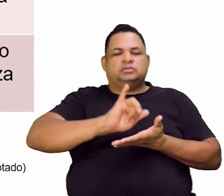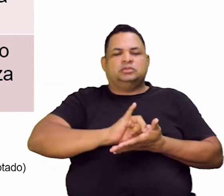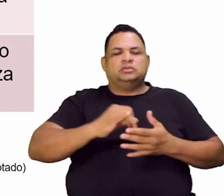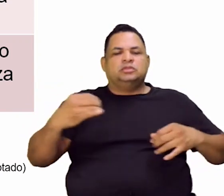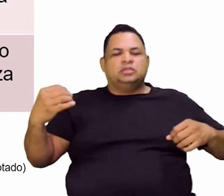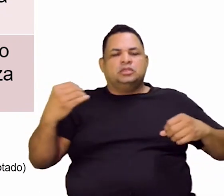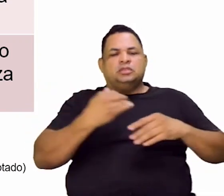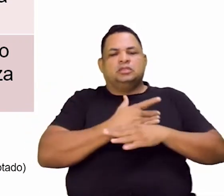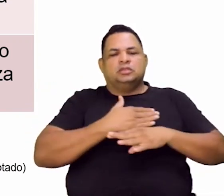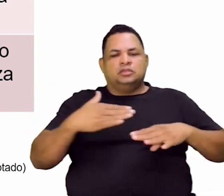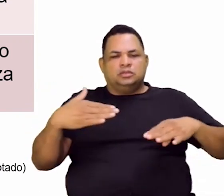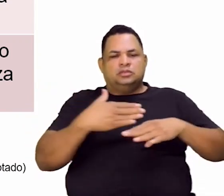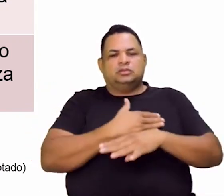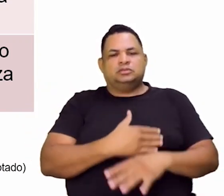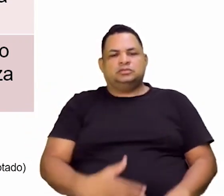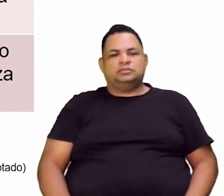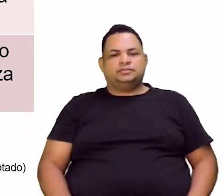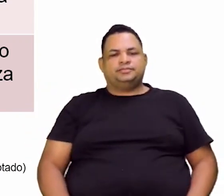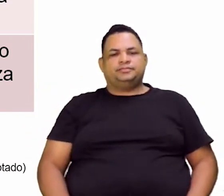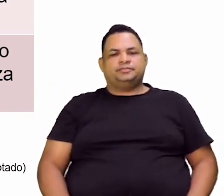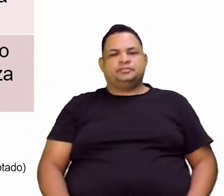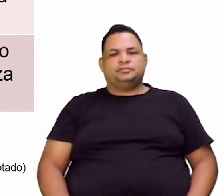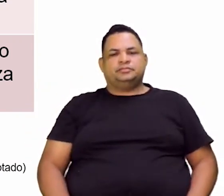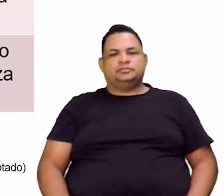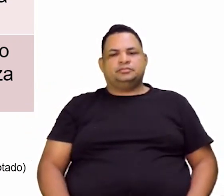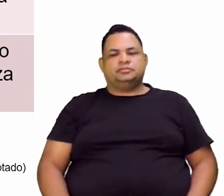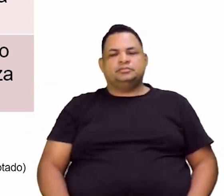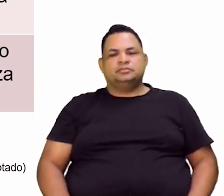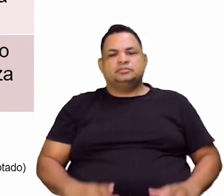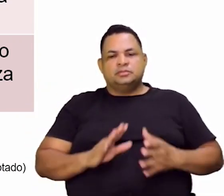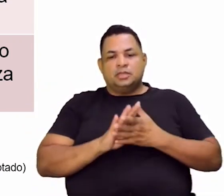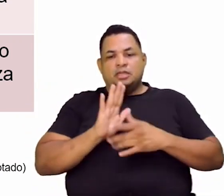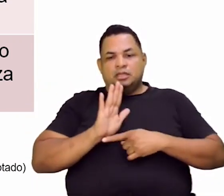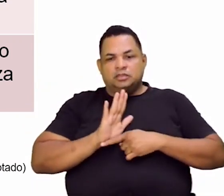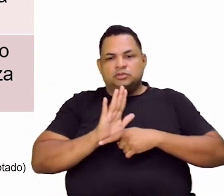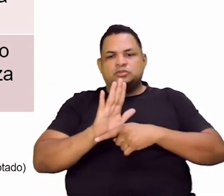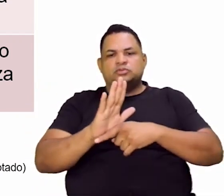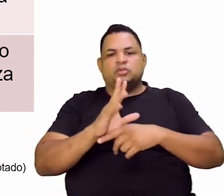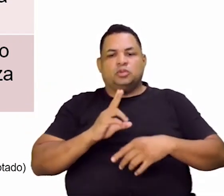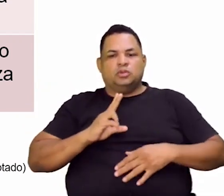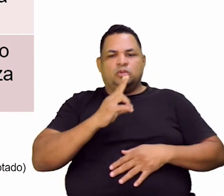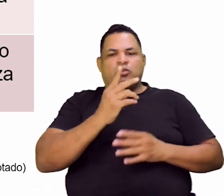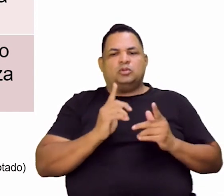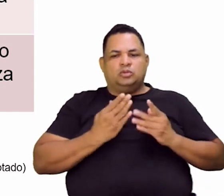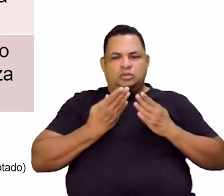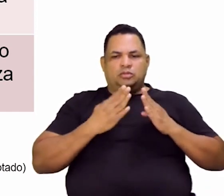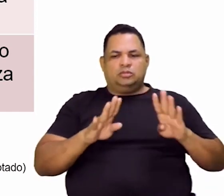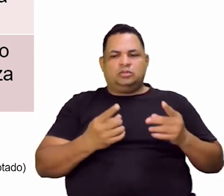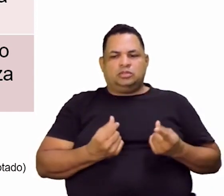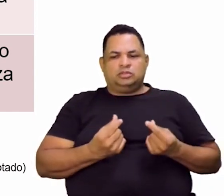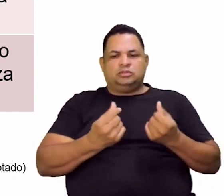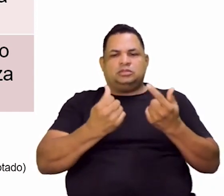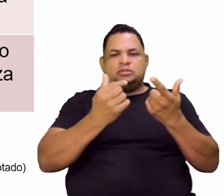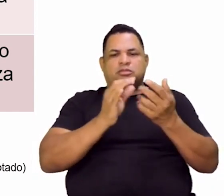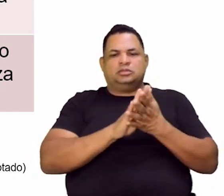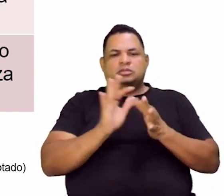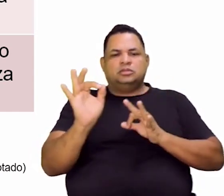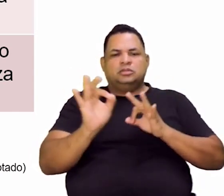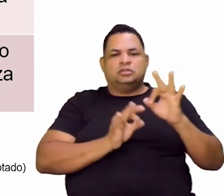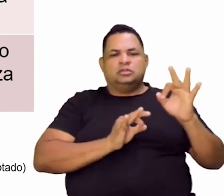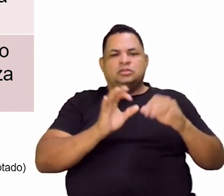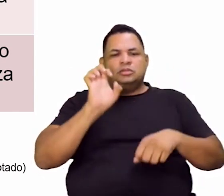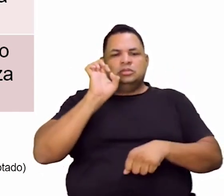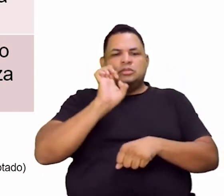de valores e informações. Fortaleceu a burguesia, então eles ganharam, né? Lucraram mais. Formação de